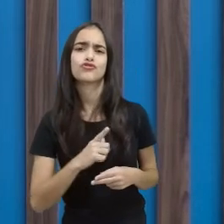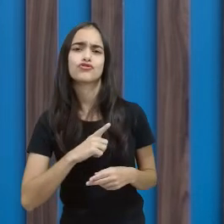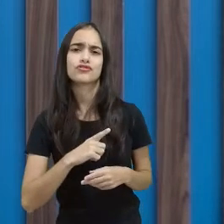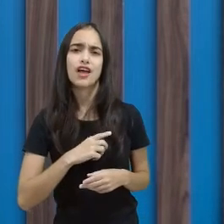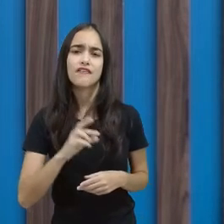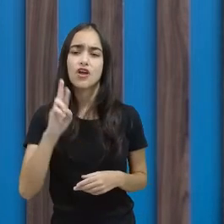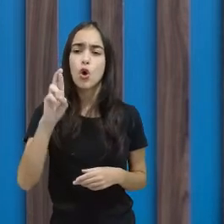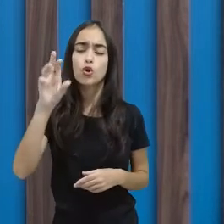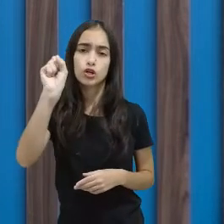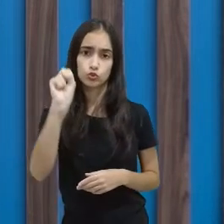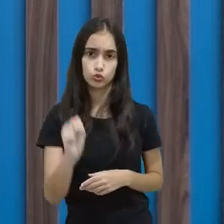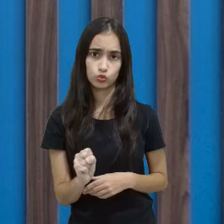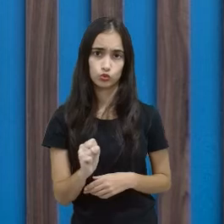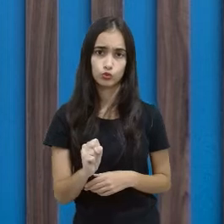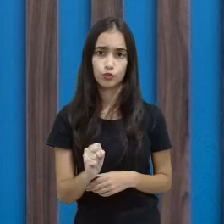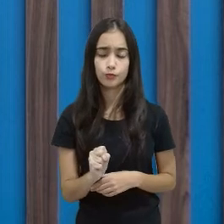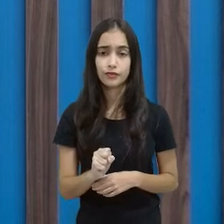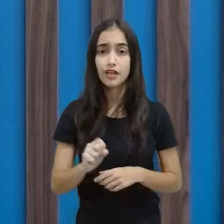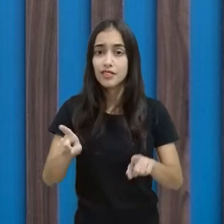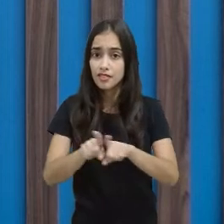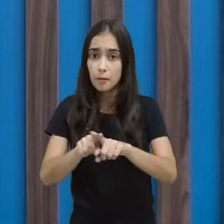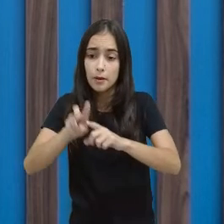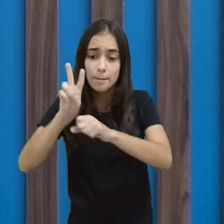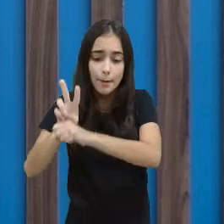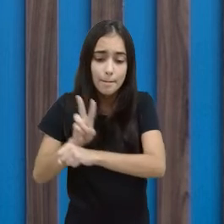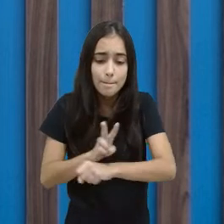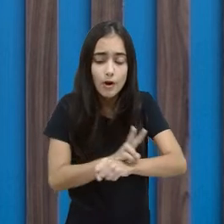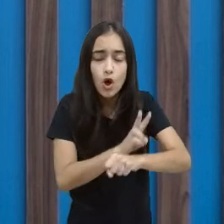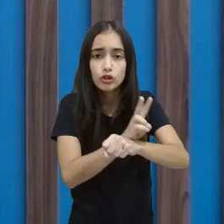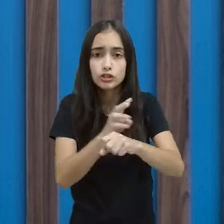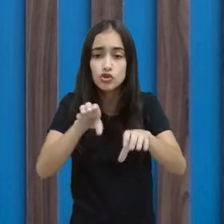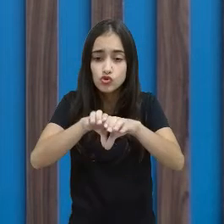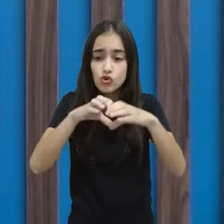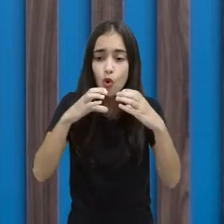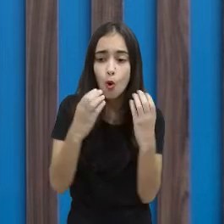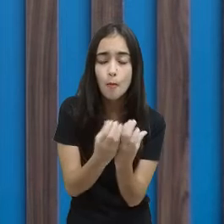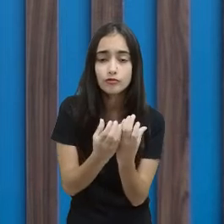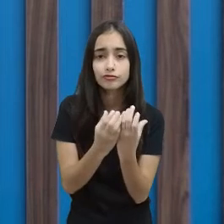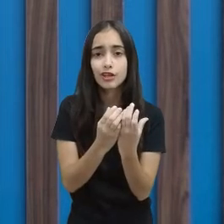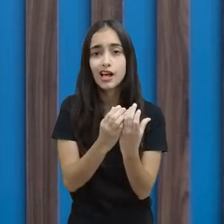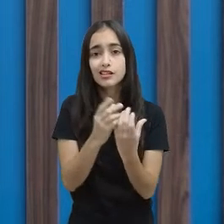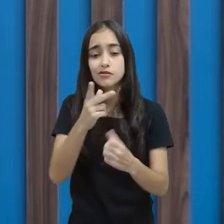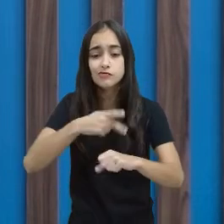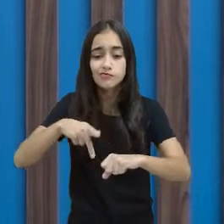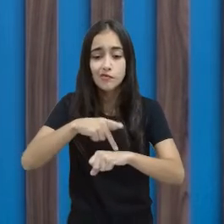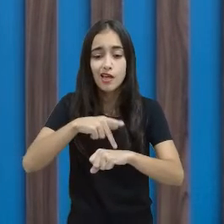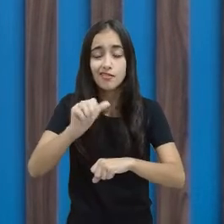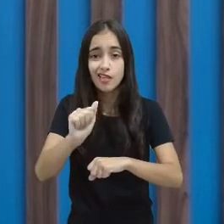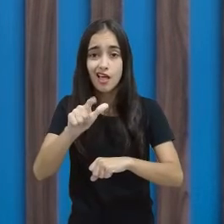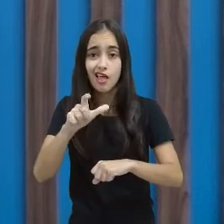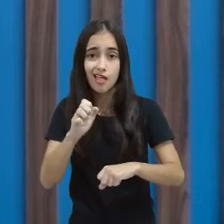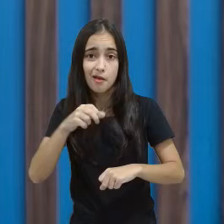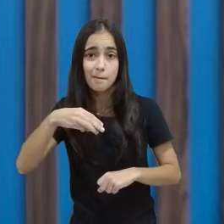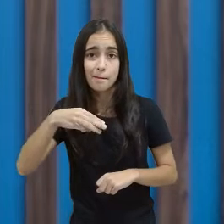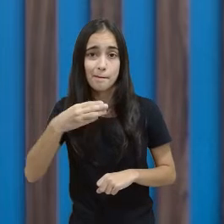estado de sítio no Rio Grande do Sul para proteger as comunidades alemãs daquela época de sofrerem, né,